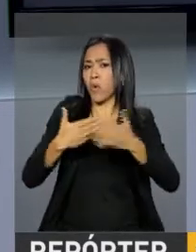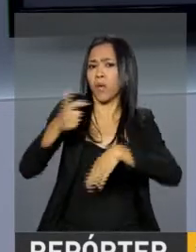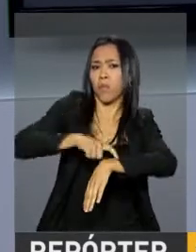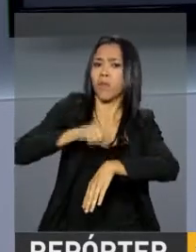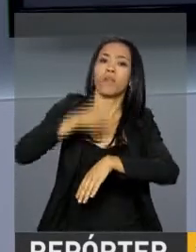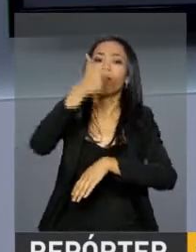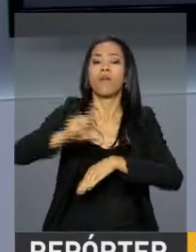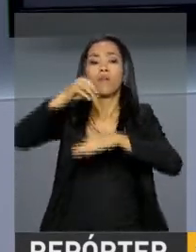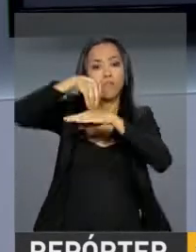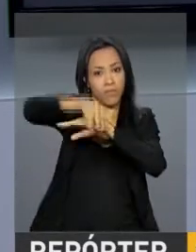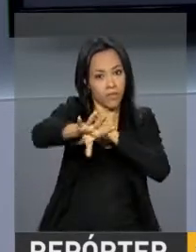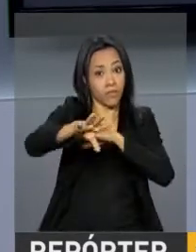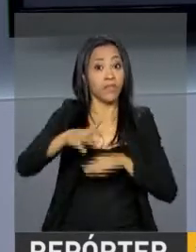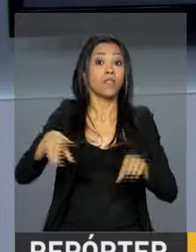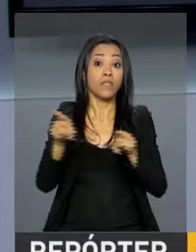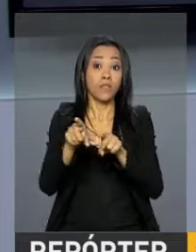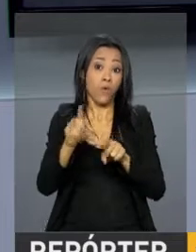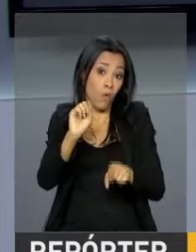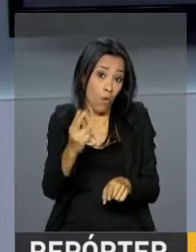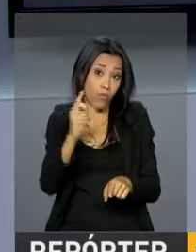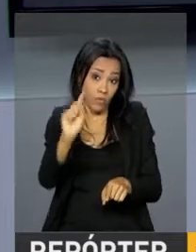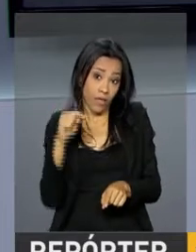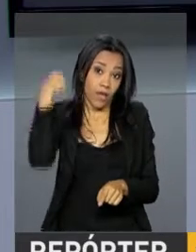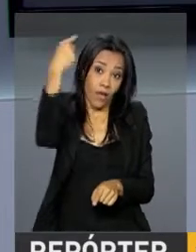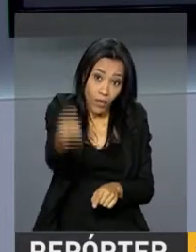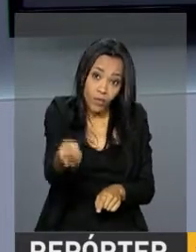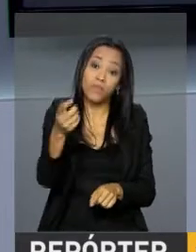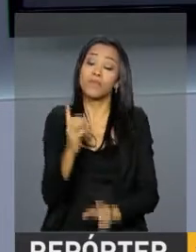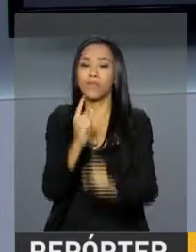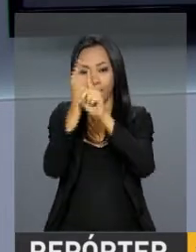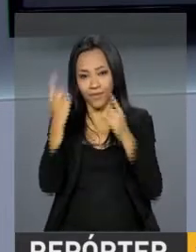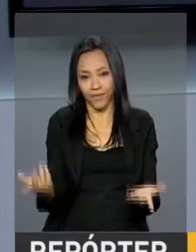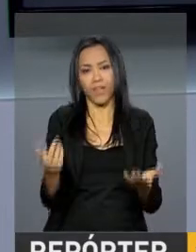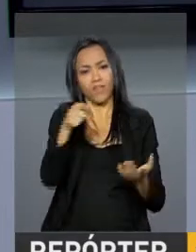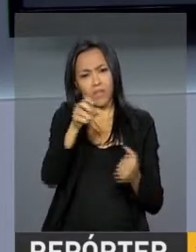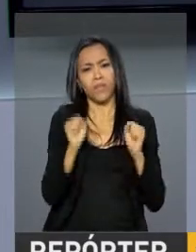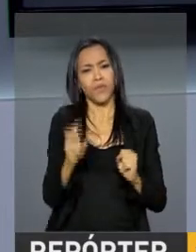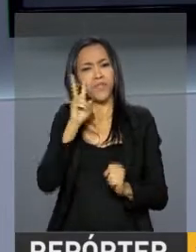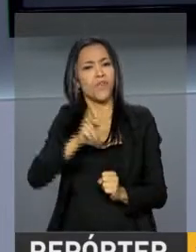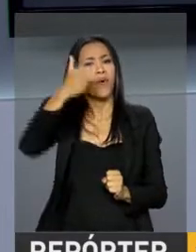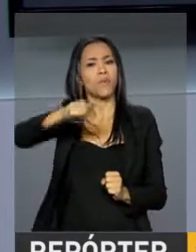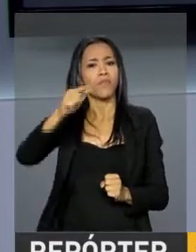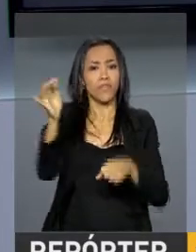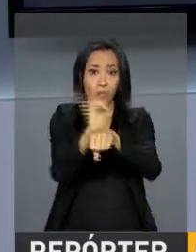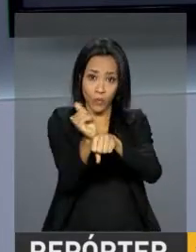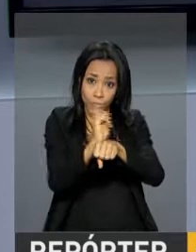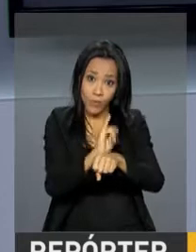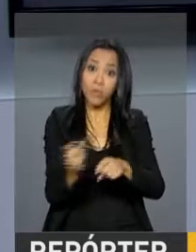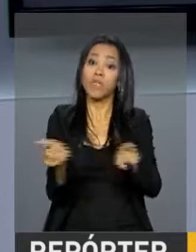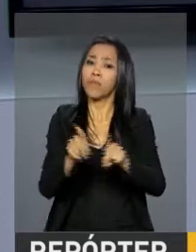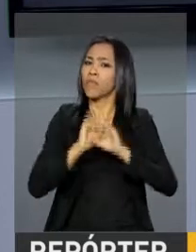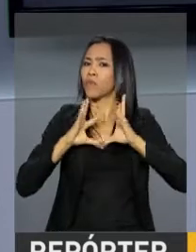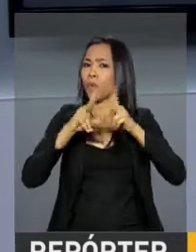momento com outras informações ou em uma hora na nossa próxima edição você pode rever as reportagens no youtube e